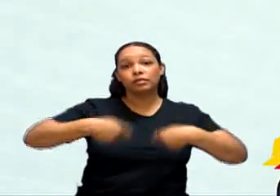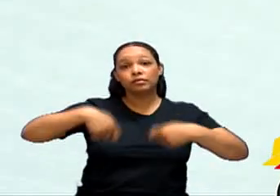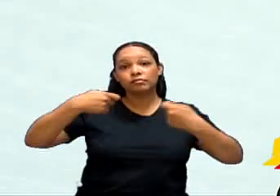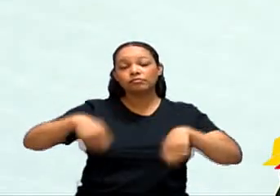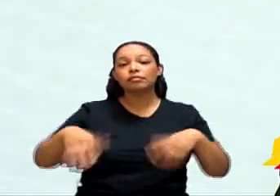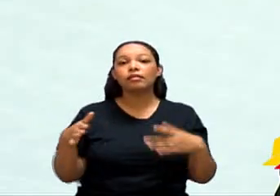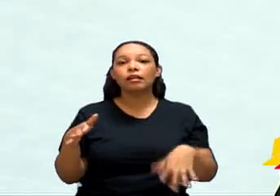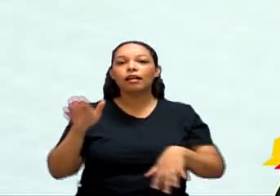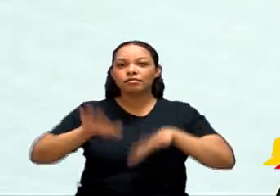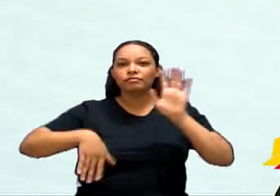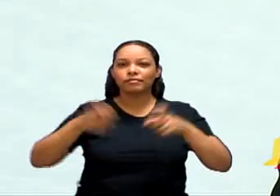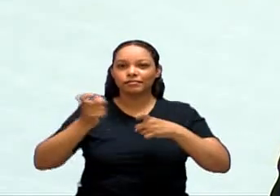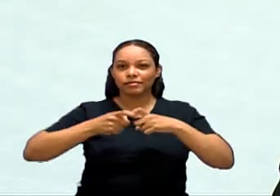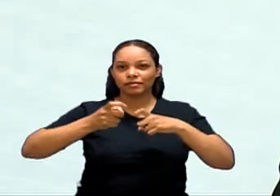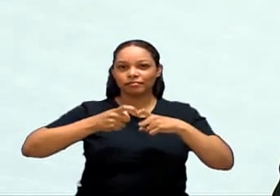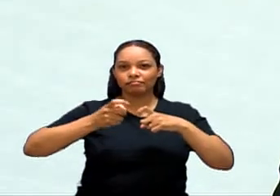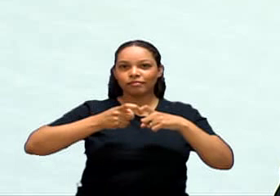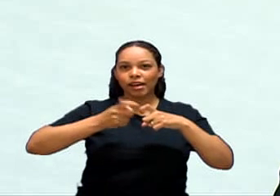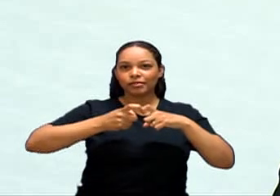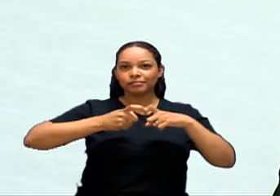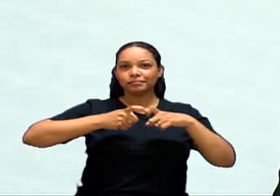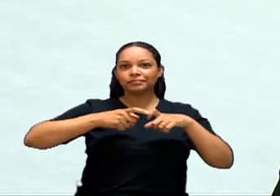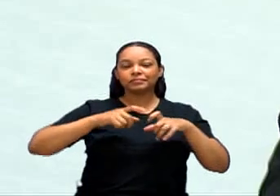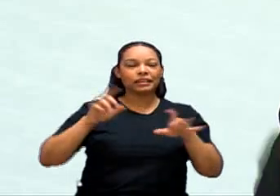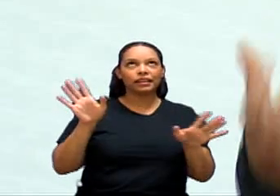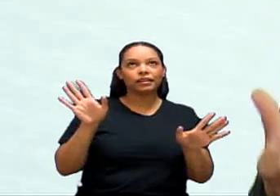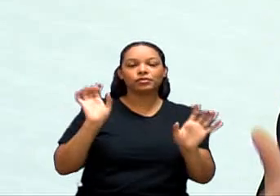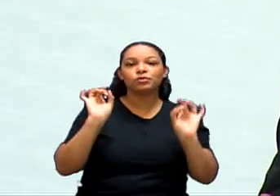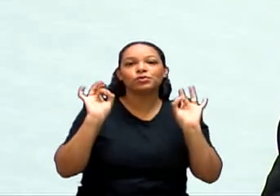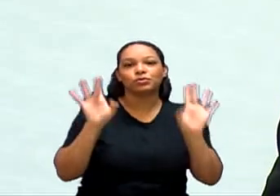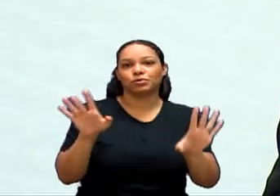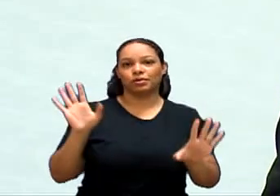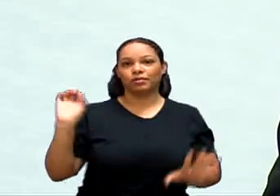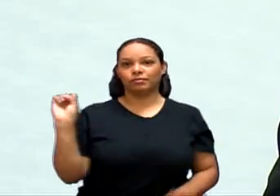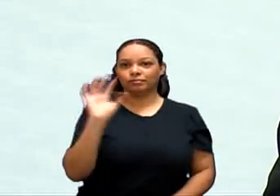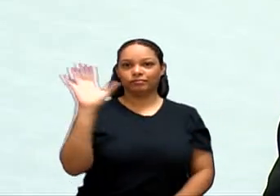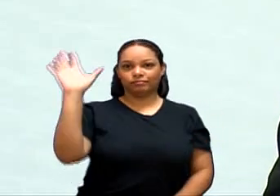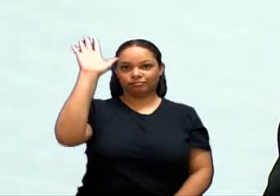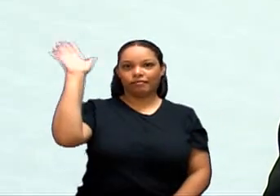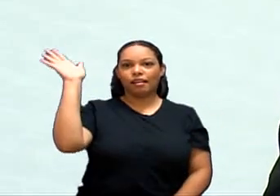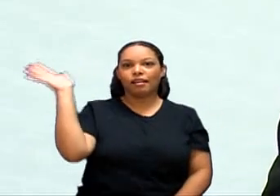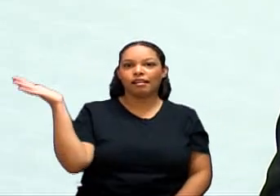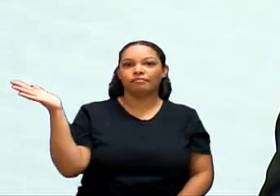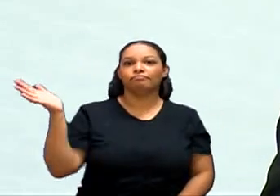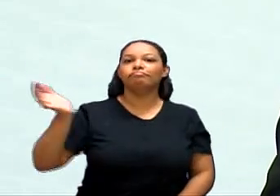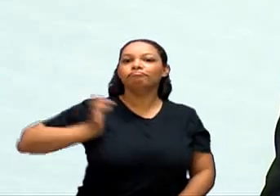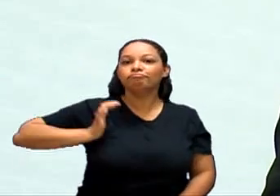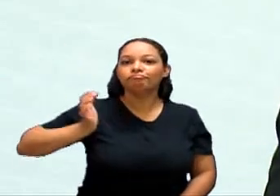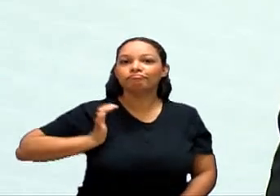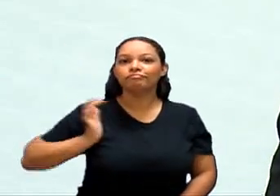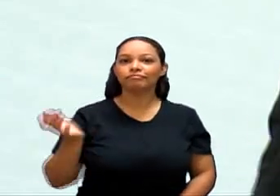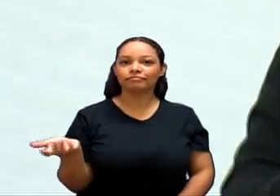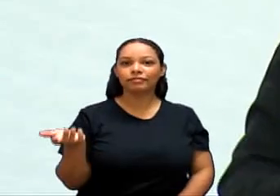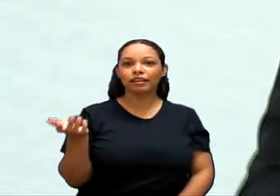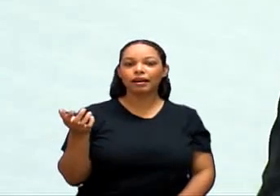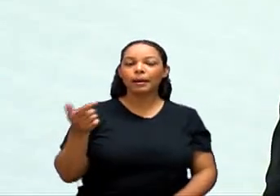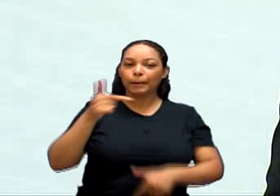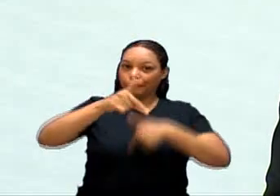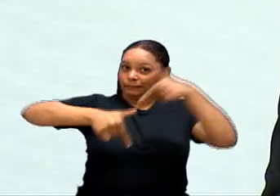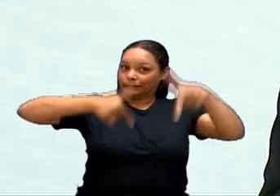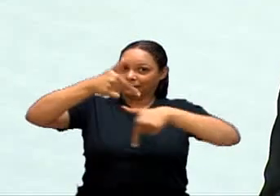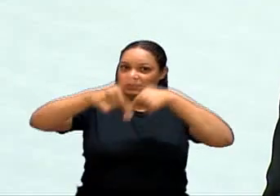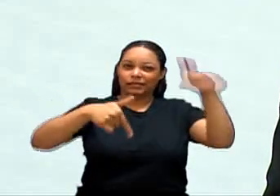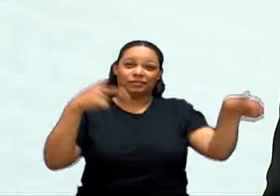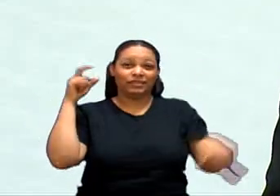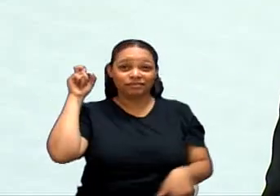ela virou um status que é mais para enriquecer do que para cuidado, né? Para a profissão